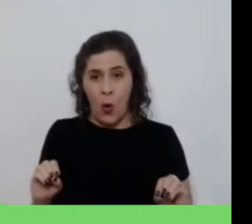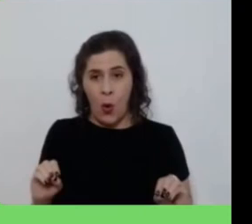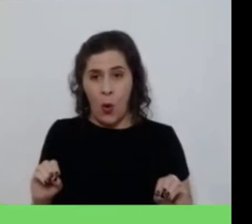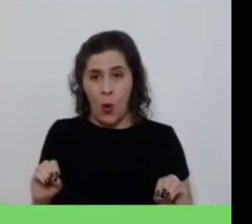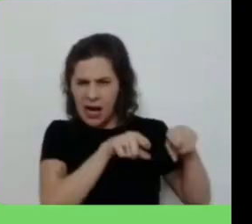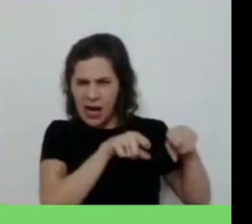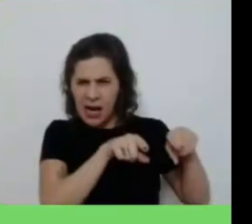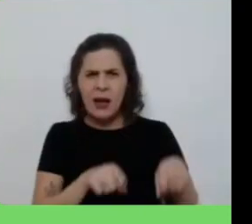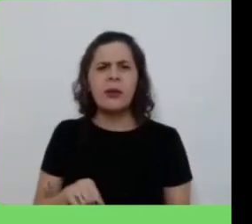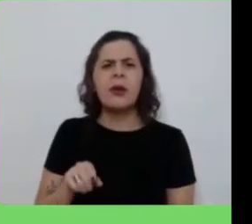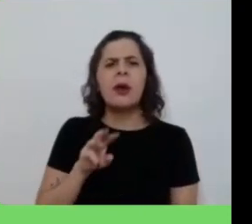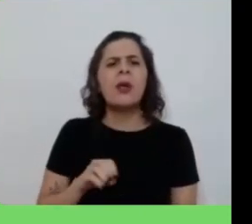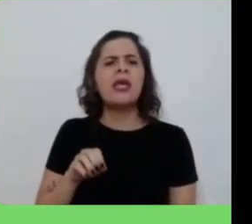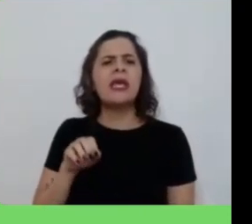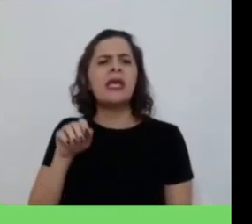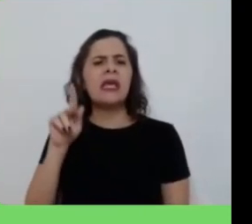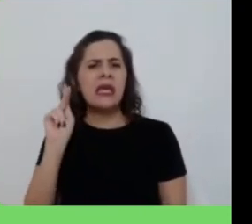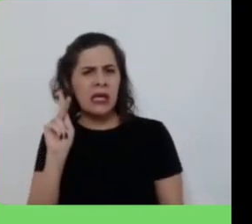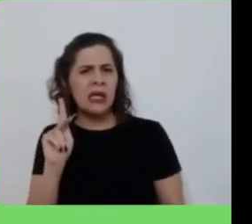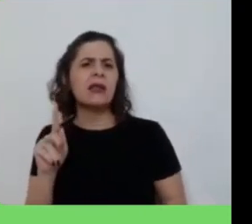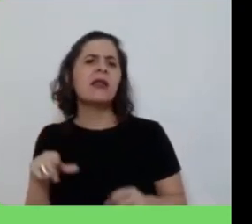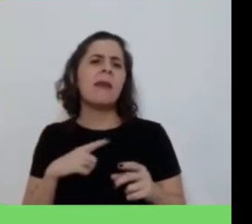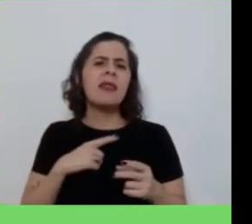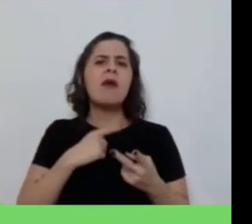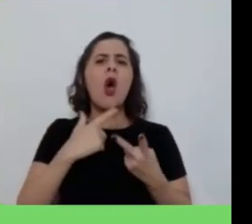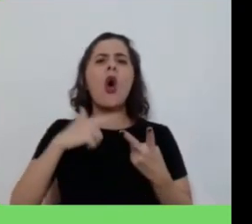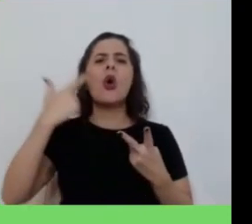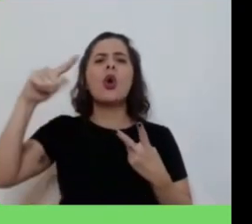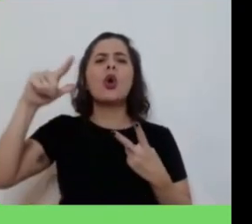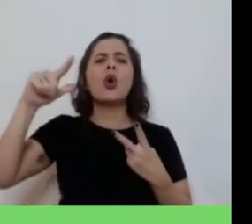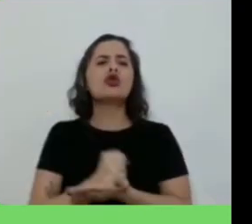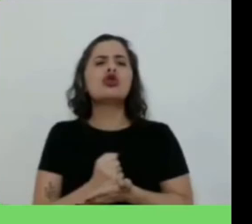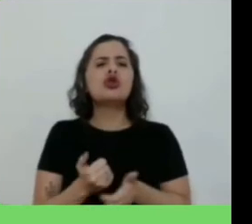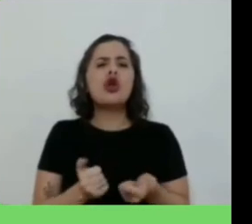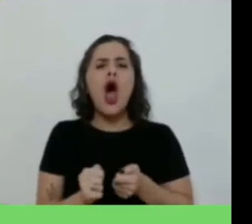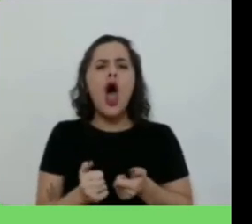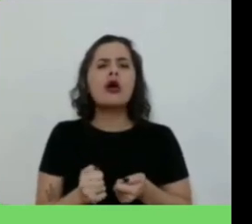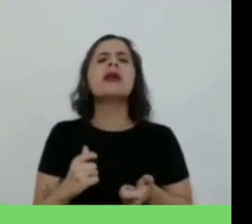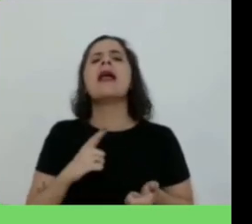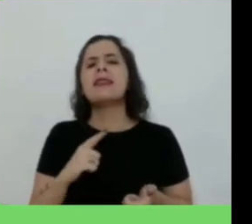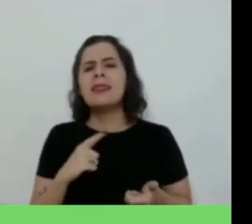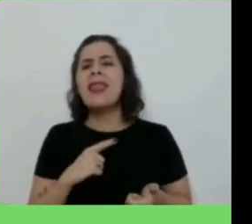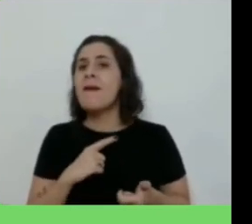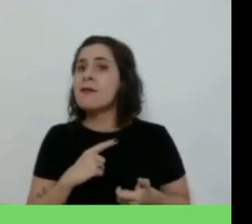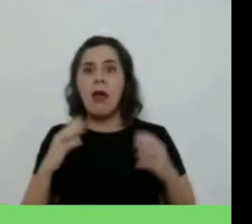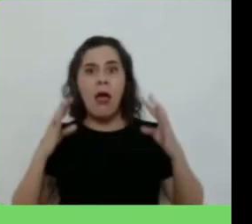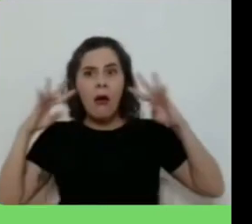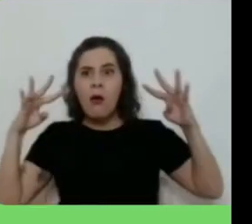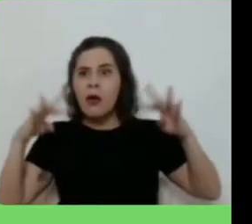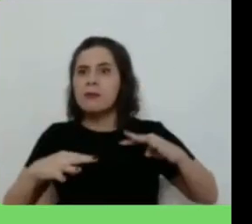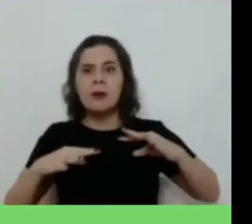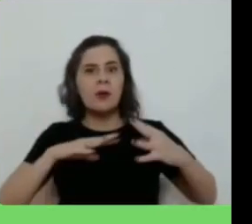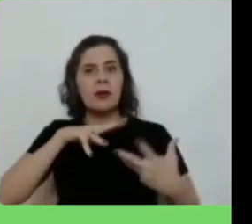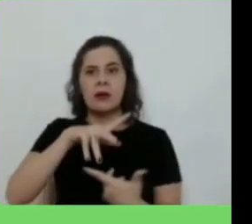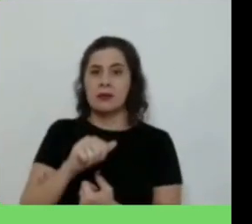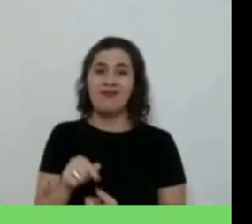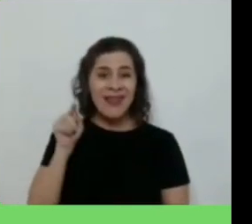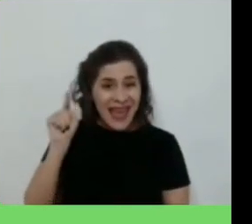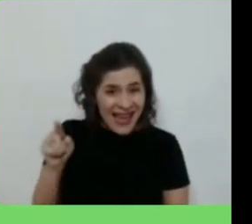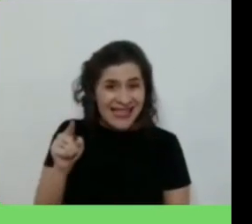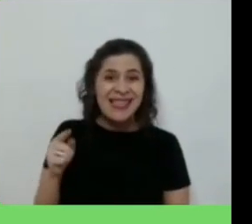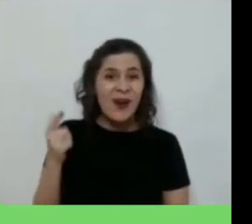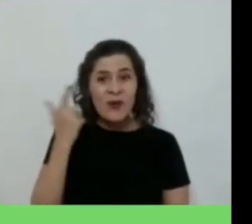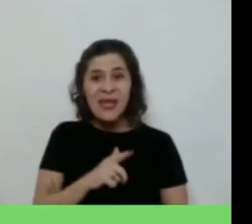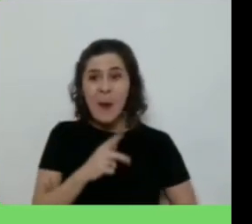gente teve jogos que tiveram reconhecimentos internacionais Eu Me Lembro sim que esse The Game Awards de 2018 que o Celeste ganhou foi uma vibração